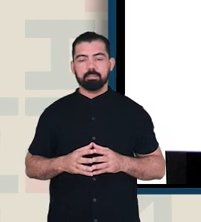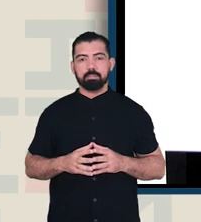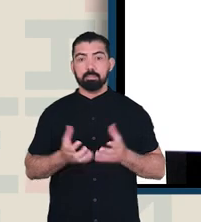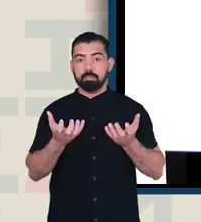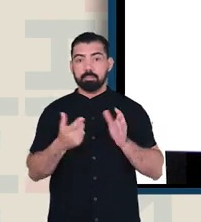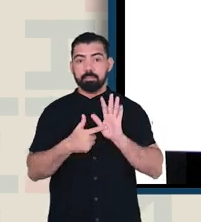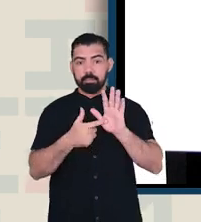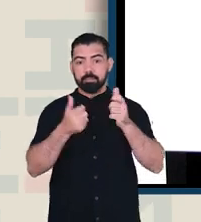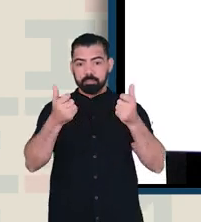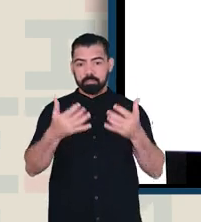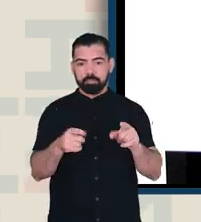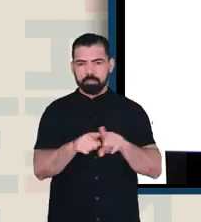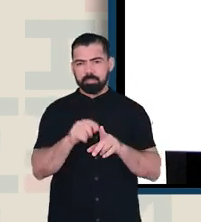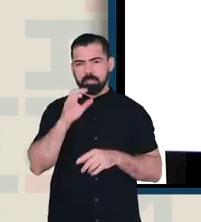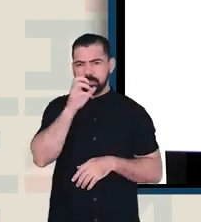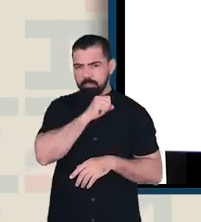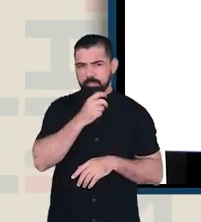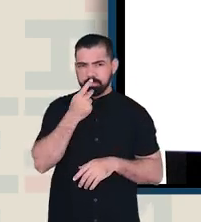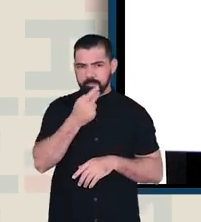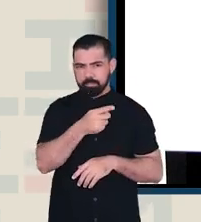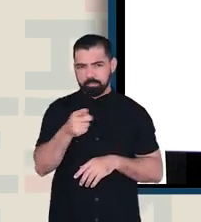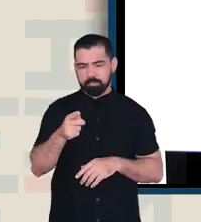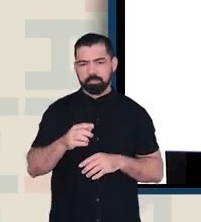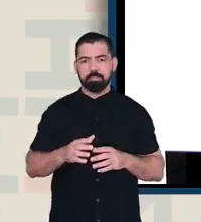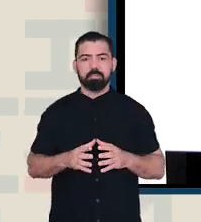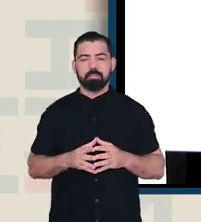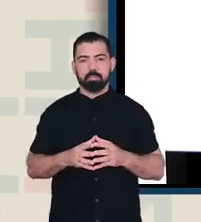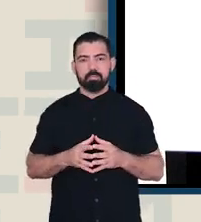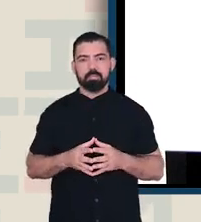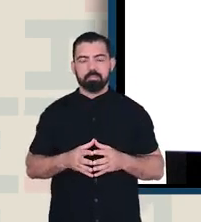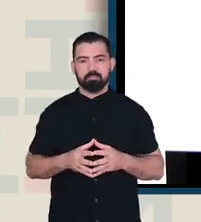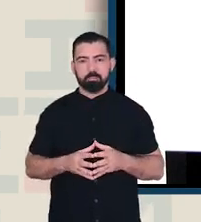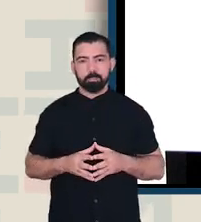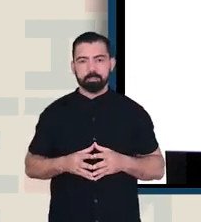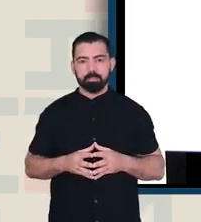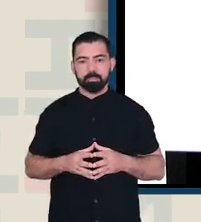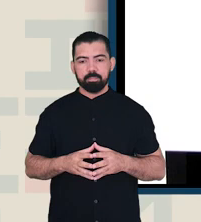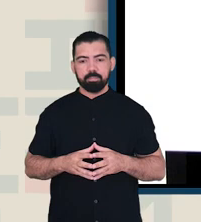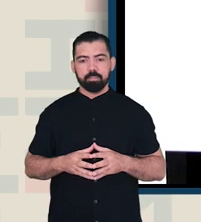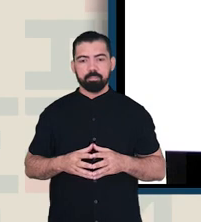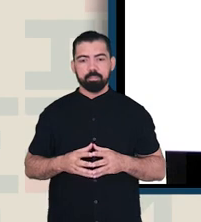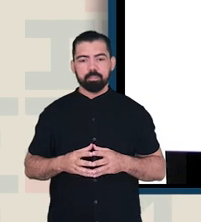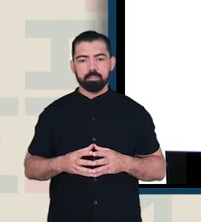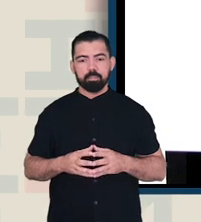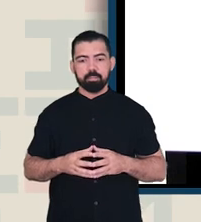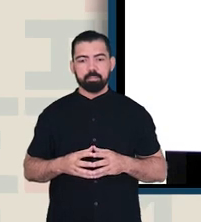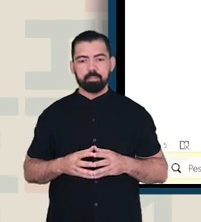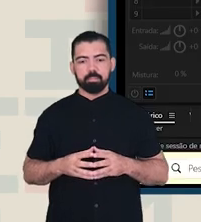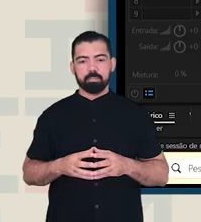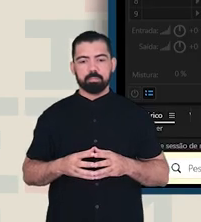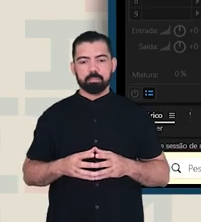Eu queria comentar assim rapidamente. Pero tenho que fechar aqui.